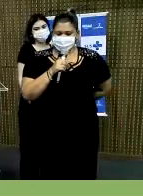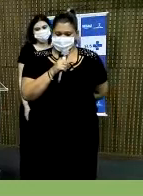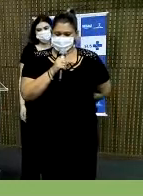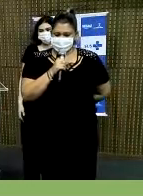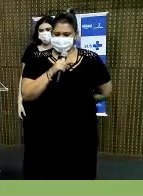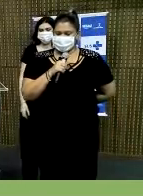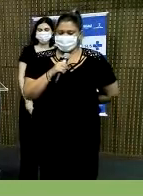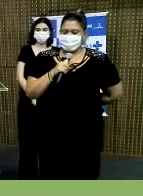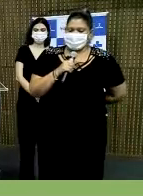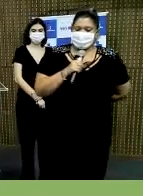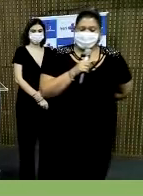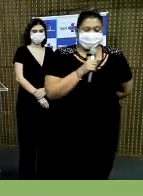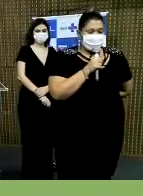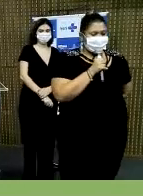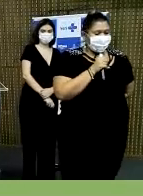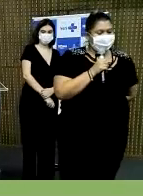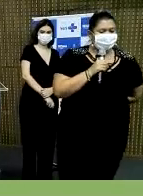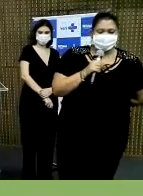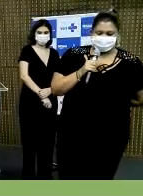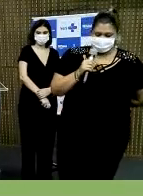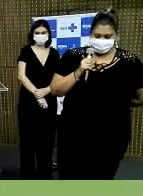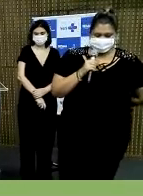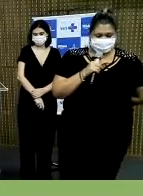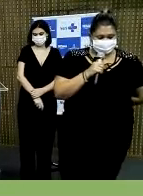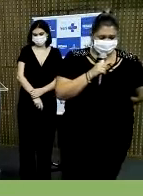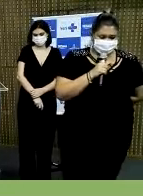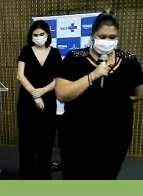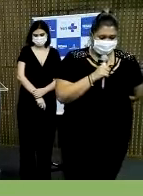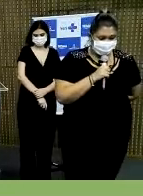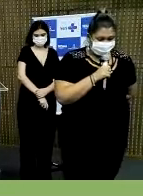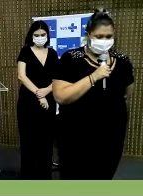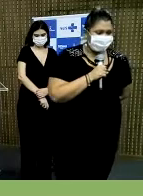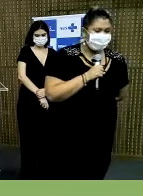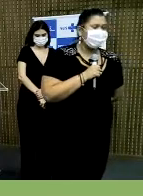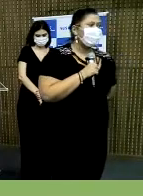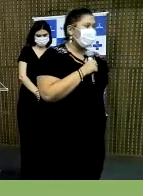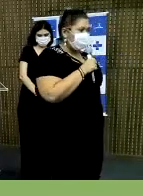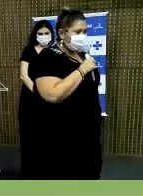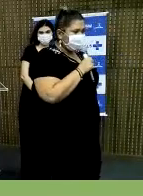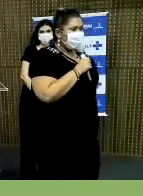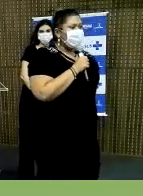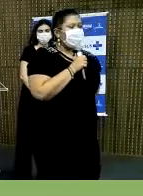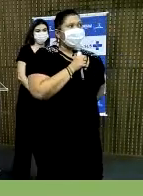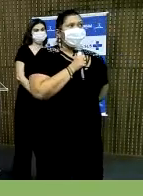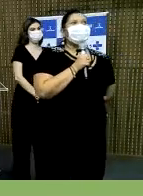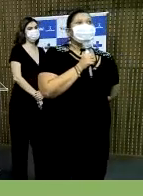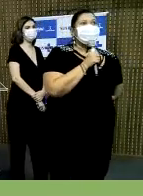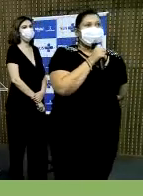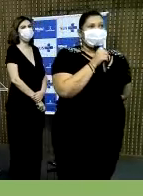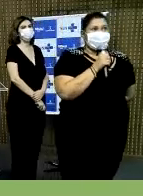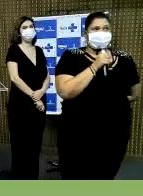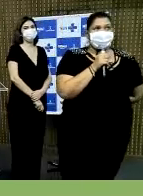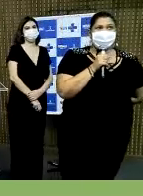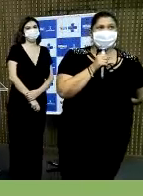Pode passar. Bom, quando eu cheguei na unidade em 2020, em agosto, nossa unidade estava assim,